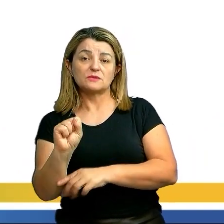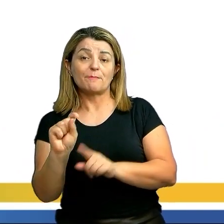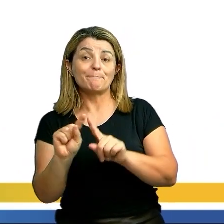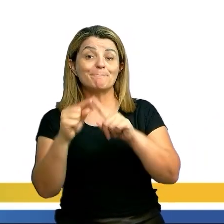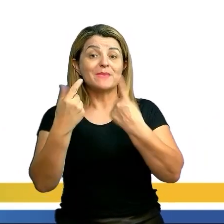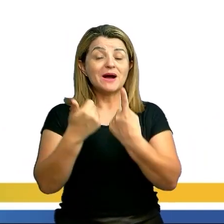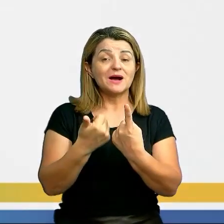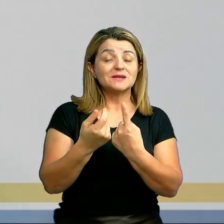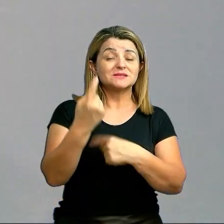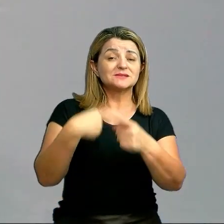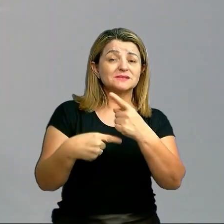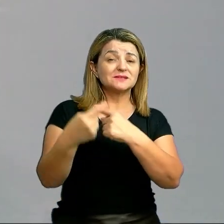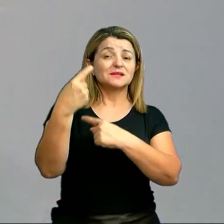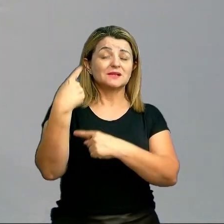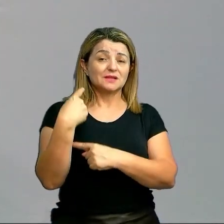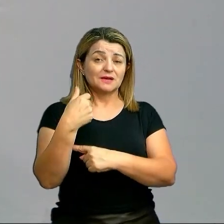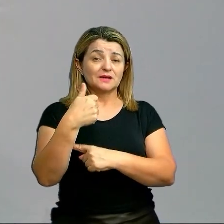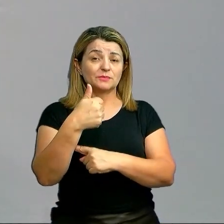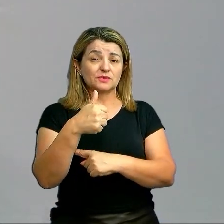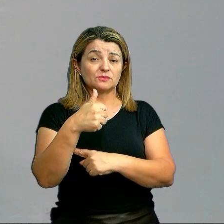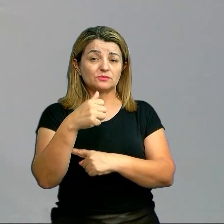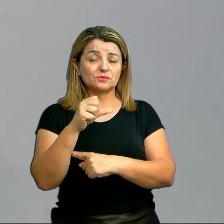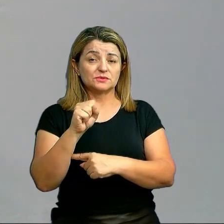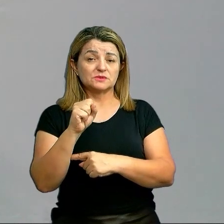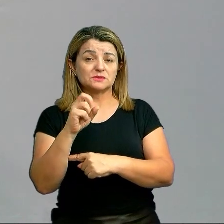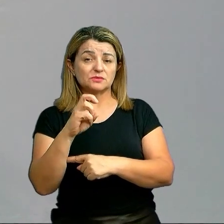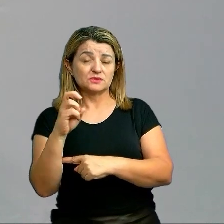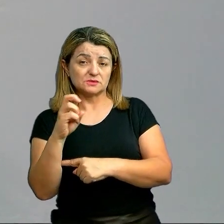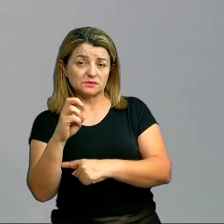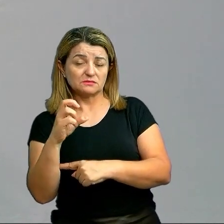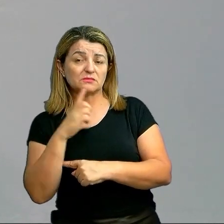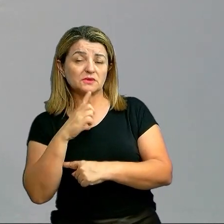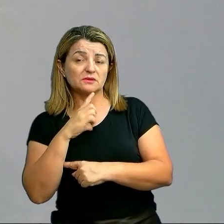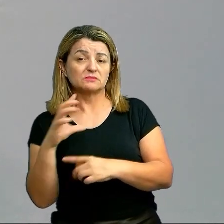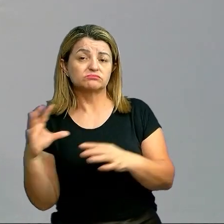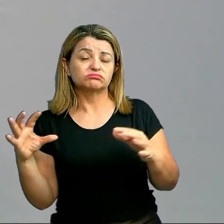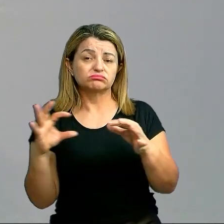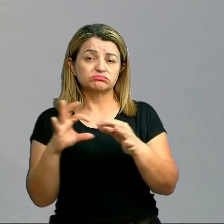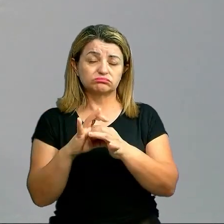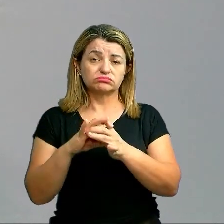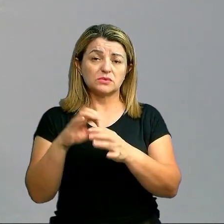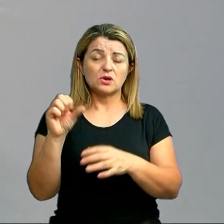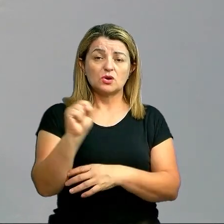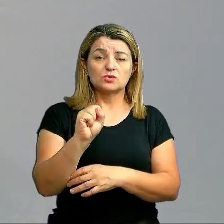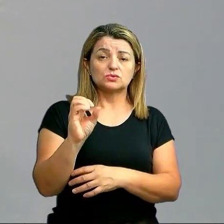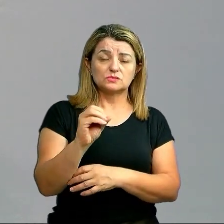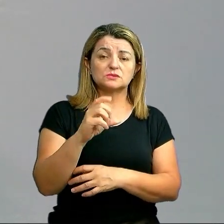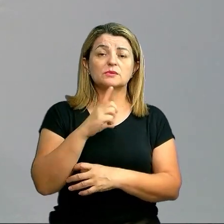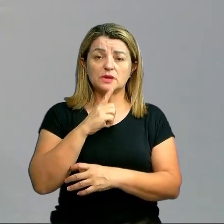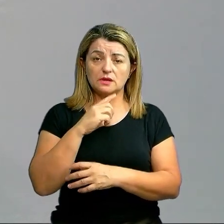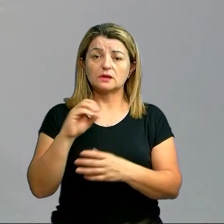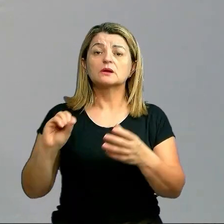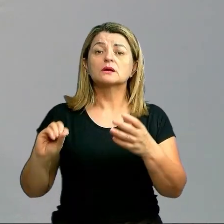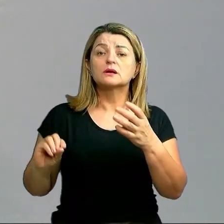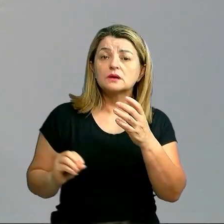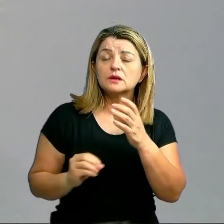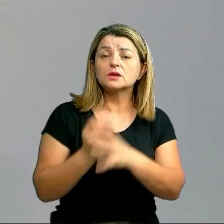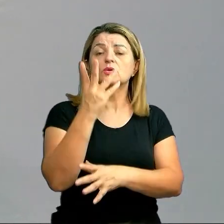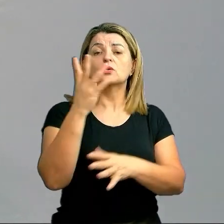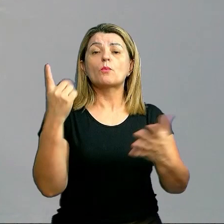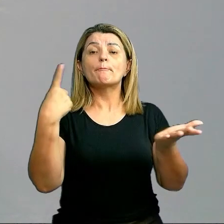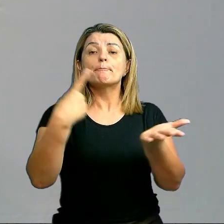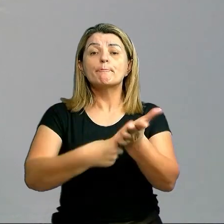em contrapartida, a União Soviética também criou o seu pacto, a sua união de